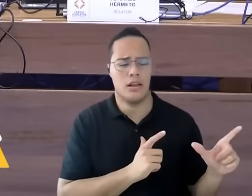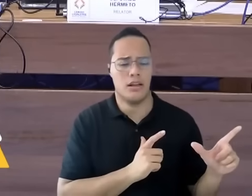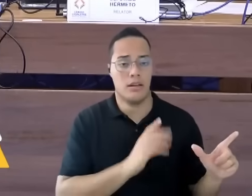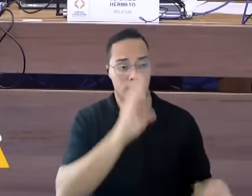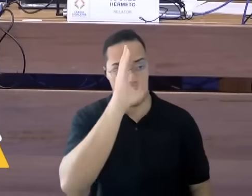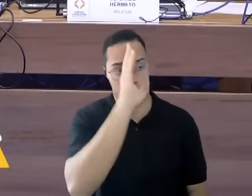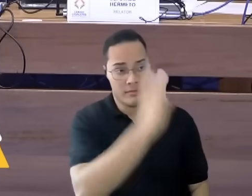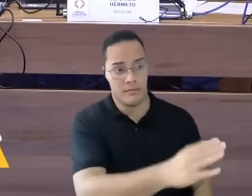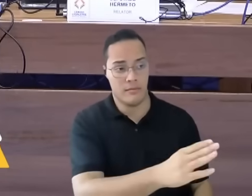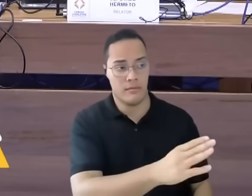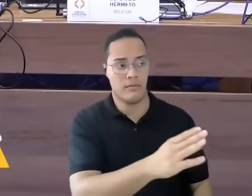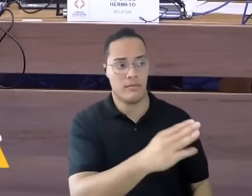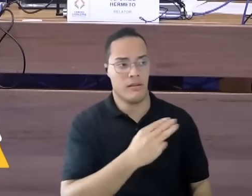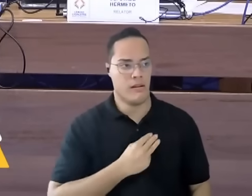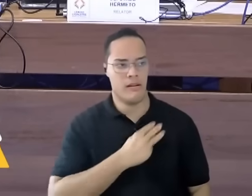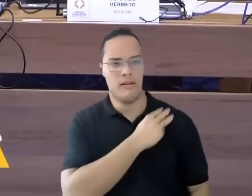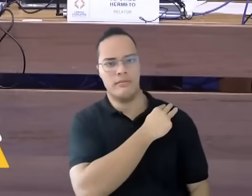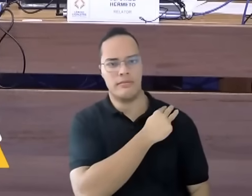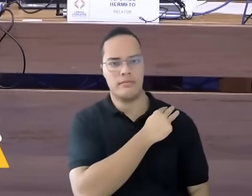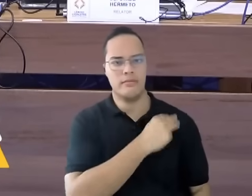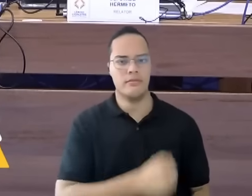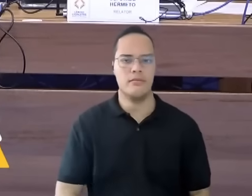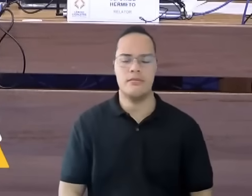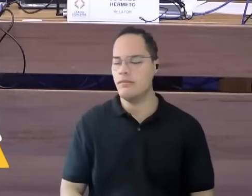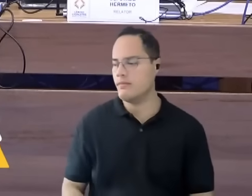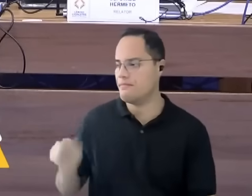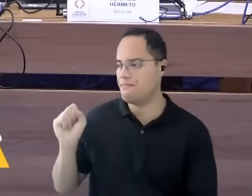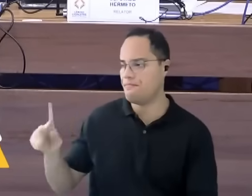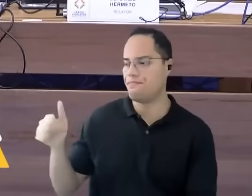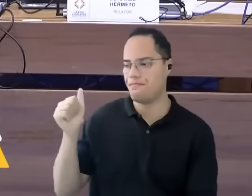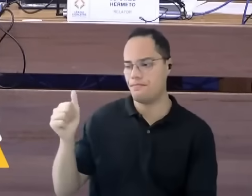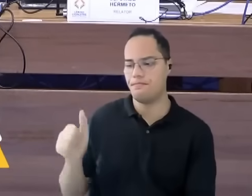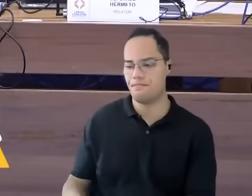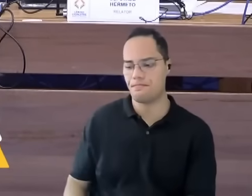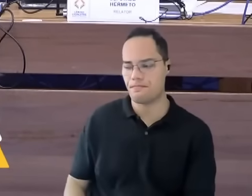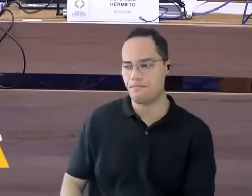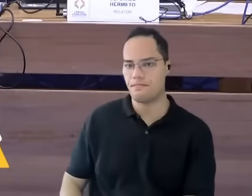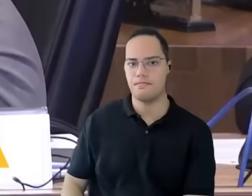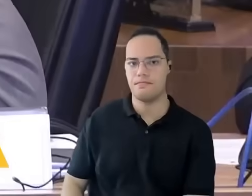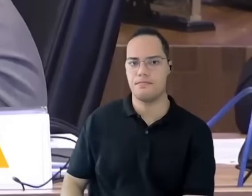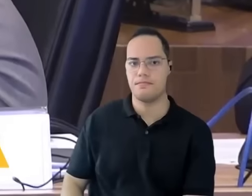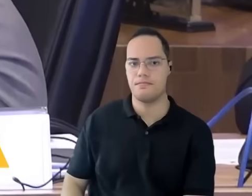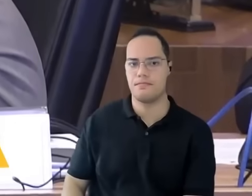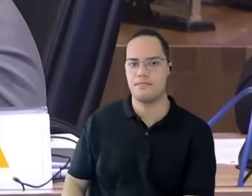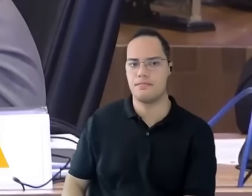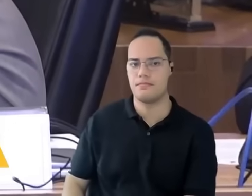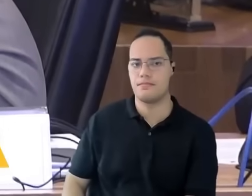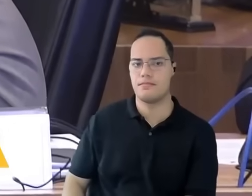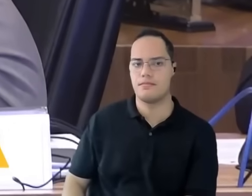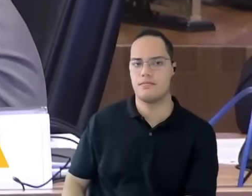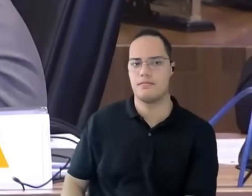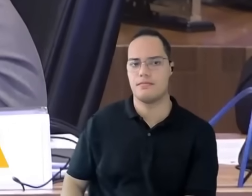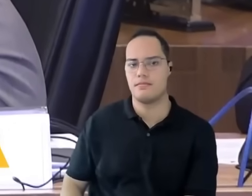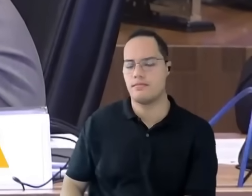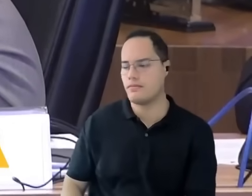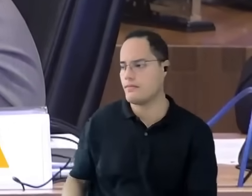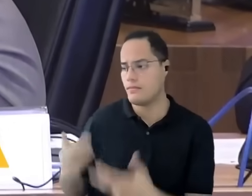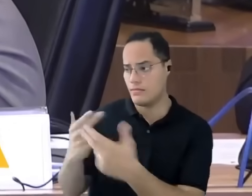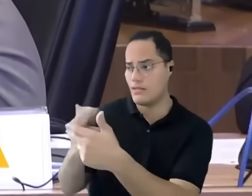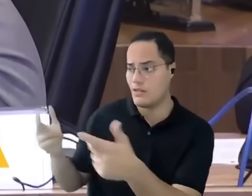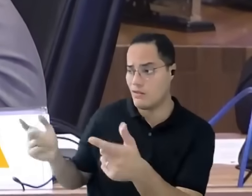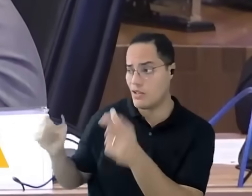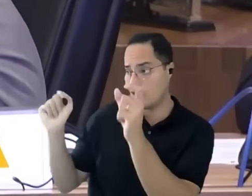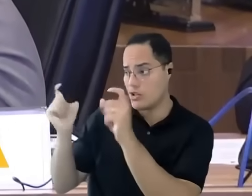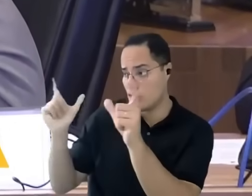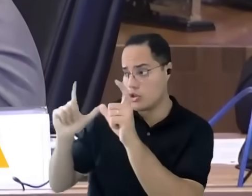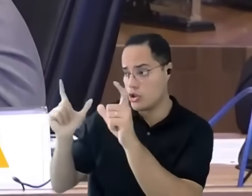ministro Ok é aqui os alertas de inteligência da abim recebidos pelo General G Dias